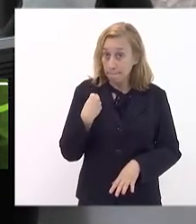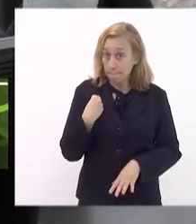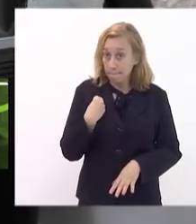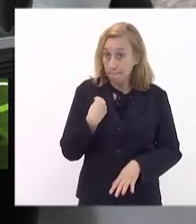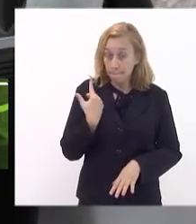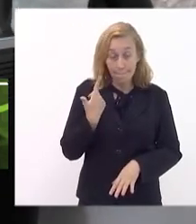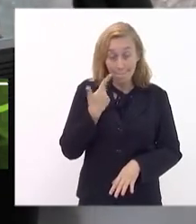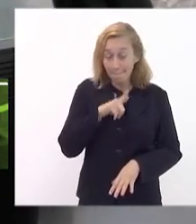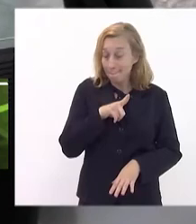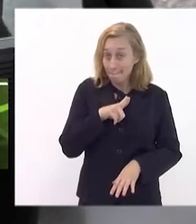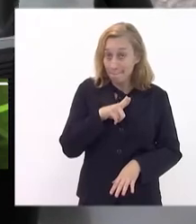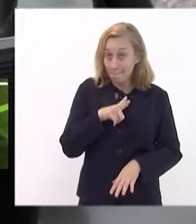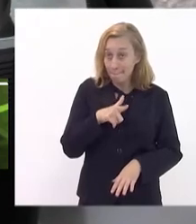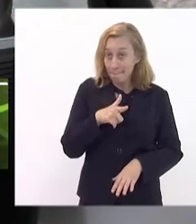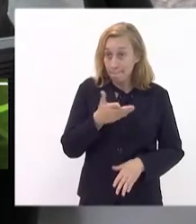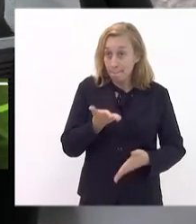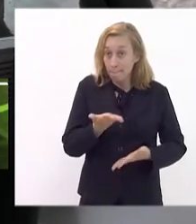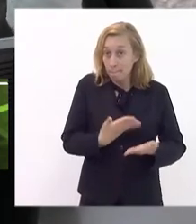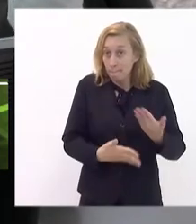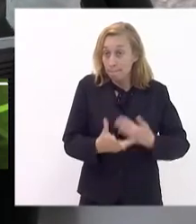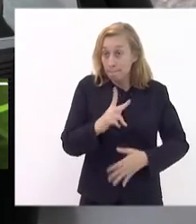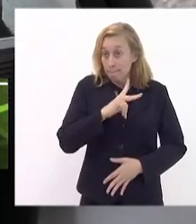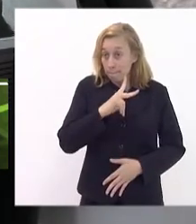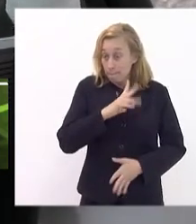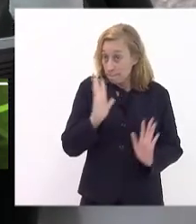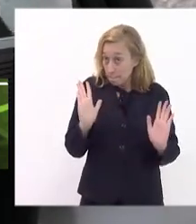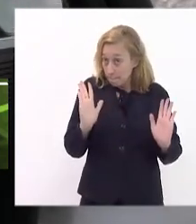não consegue nem cuidar